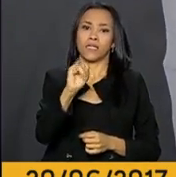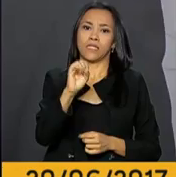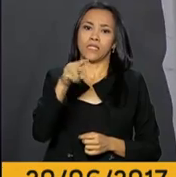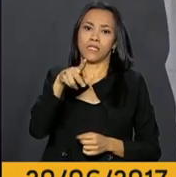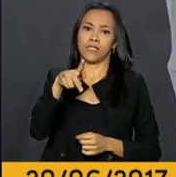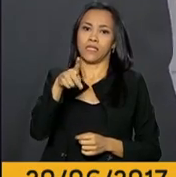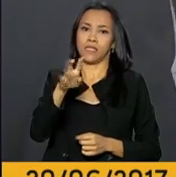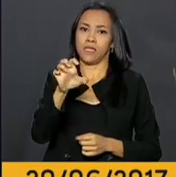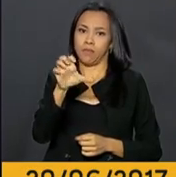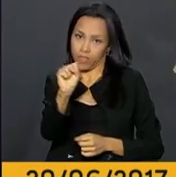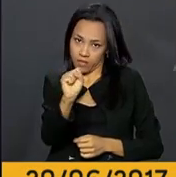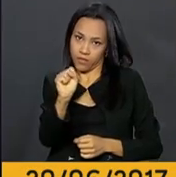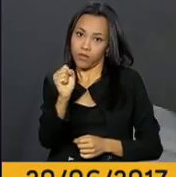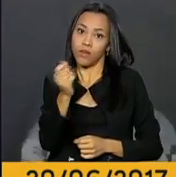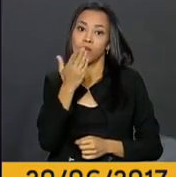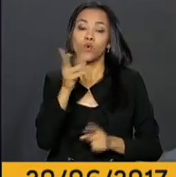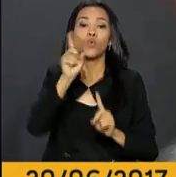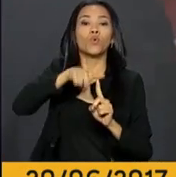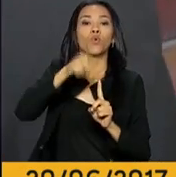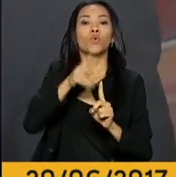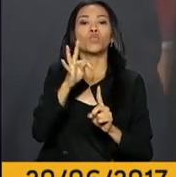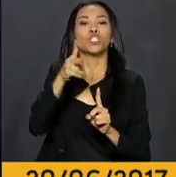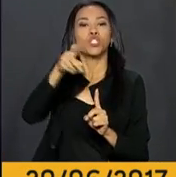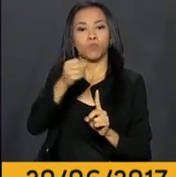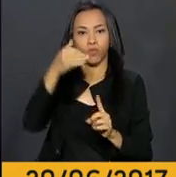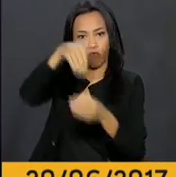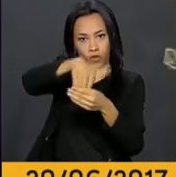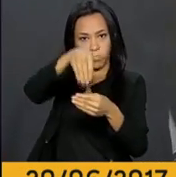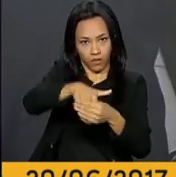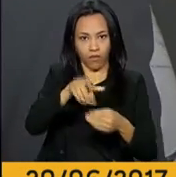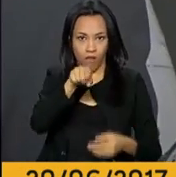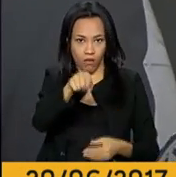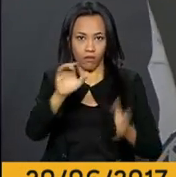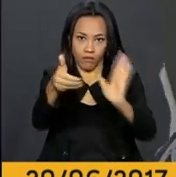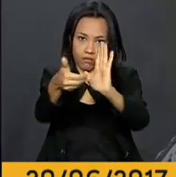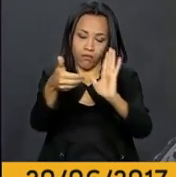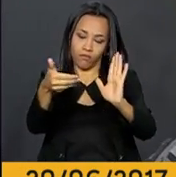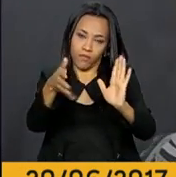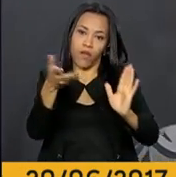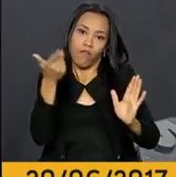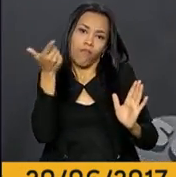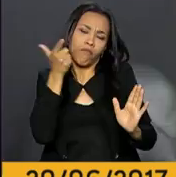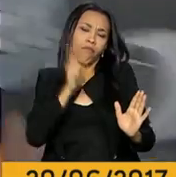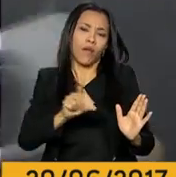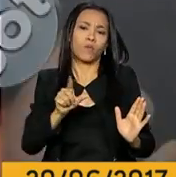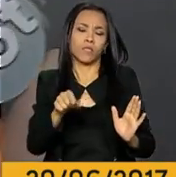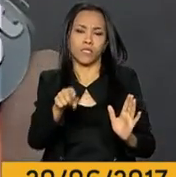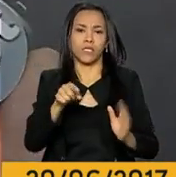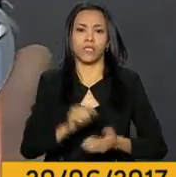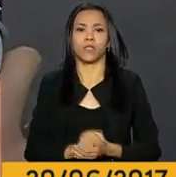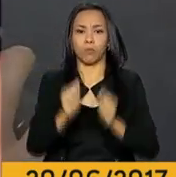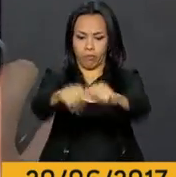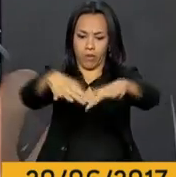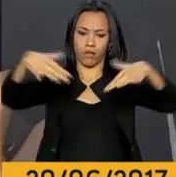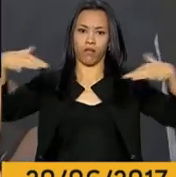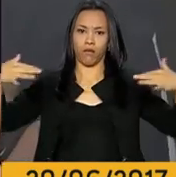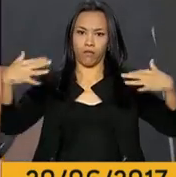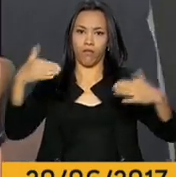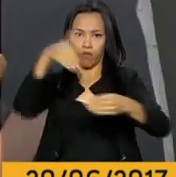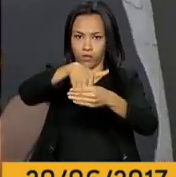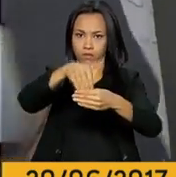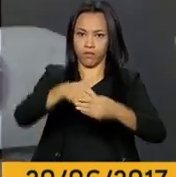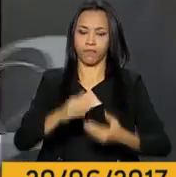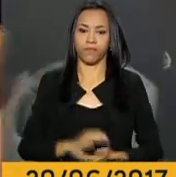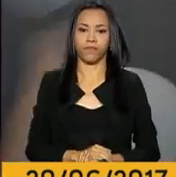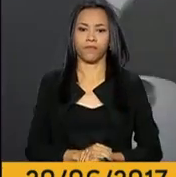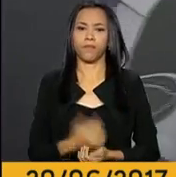vitória no plenário? Perdão? Só acha que tá... Eu acho que está certíssimo no plenário, nós vamos ganhar, o governo vai ganhar no plenário. Mas o senhor também não esperava